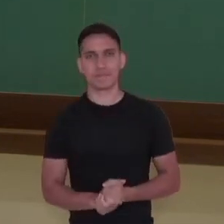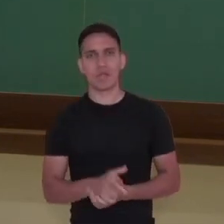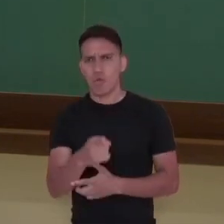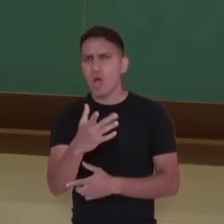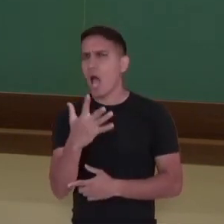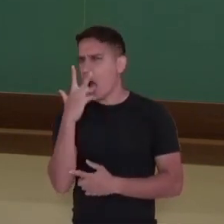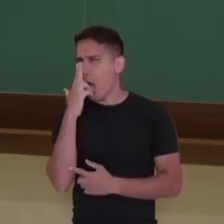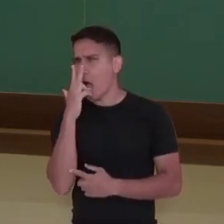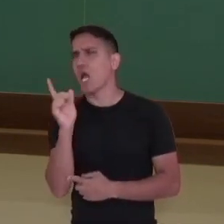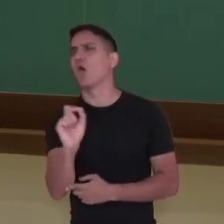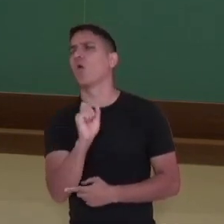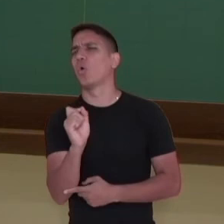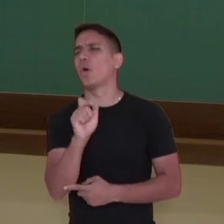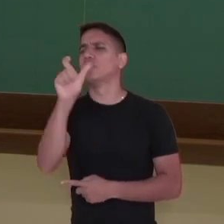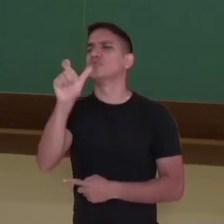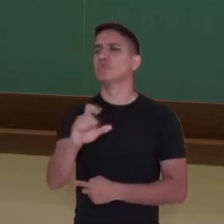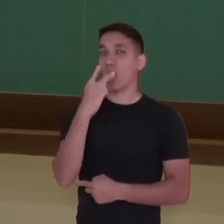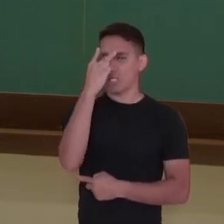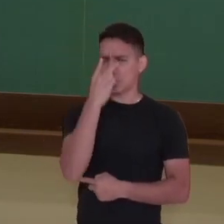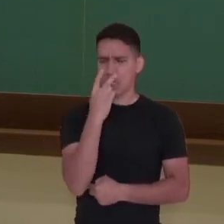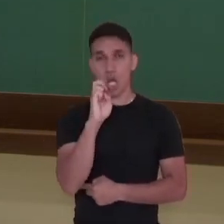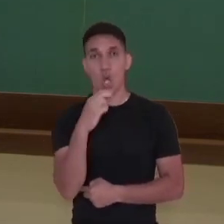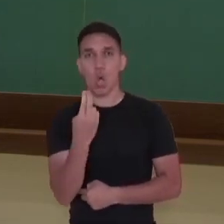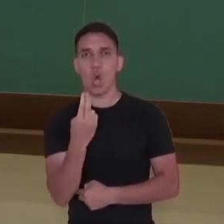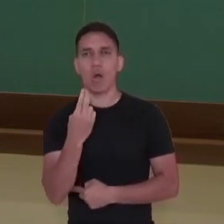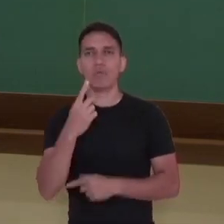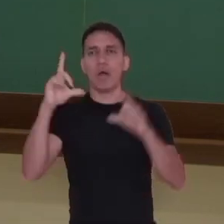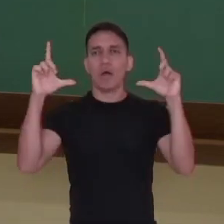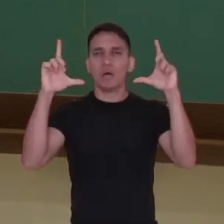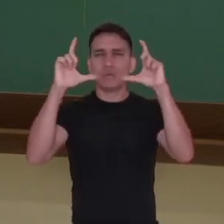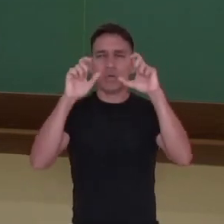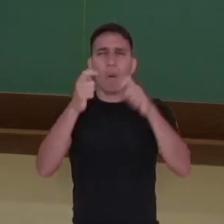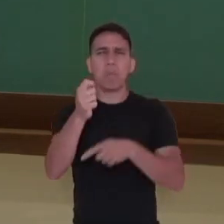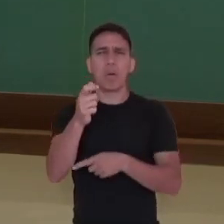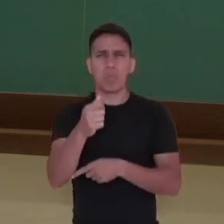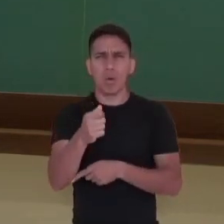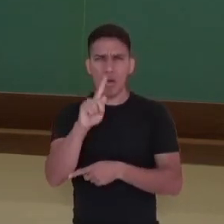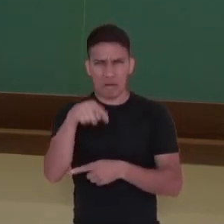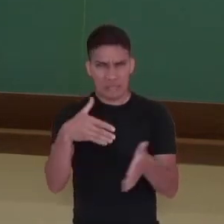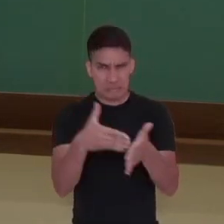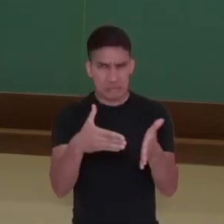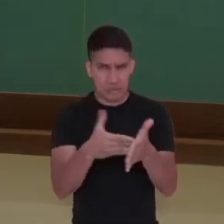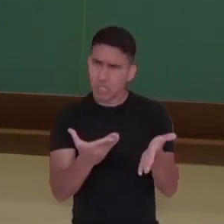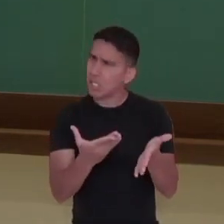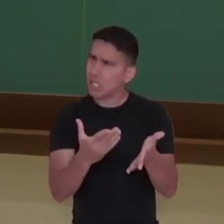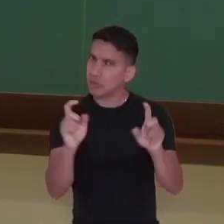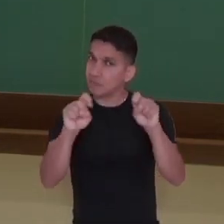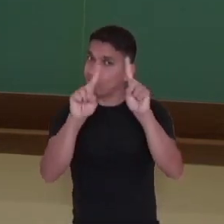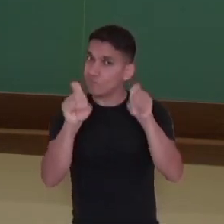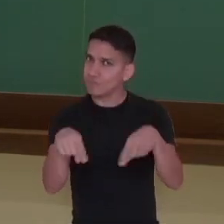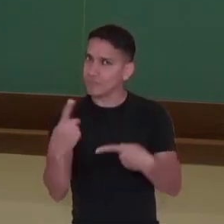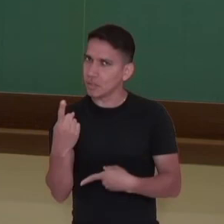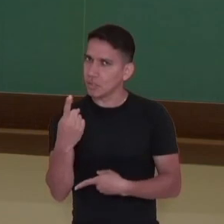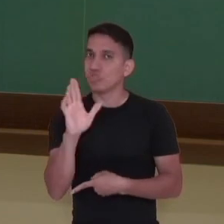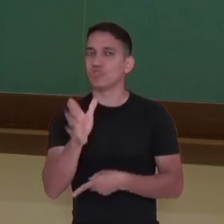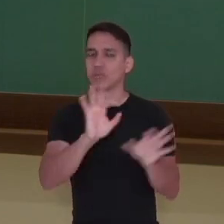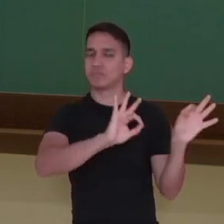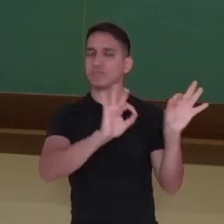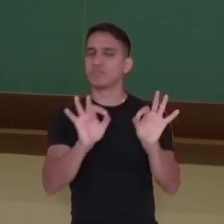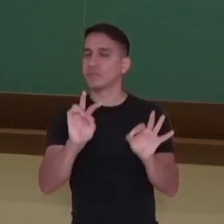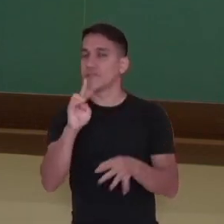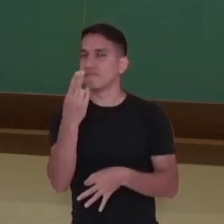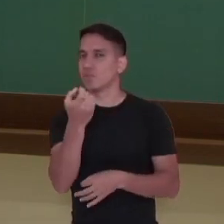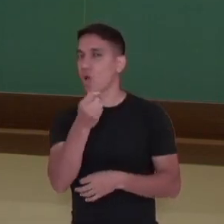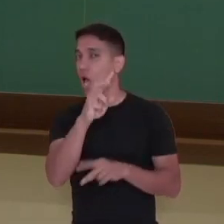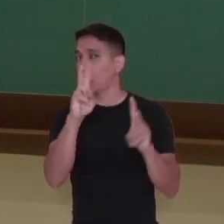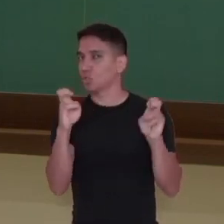Você acha que ser cego ou ter baixa visão é algo limitante? A gente viu agora há pouco sobre